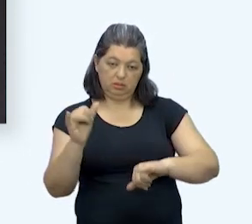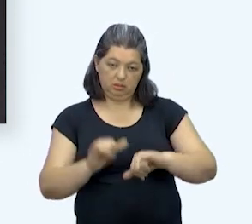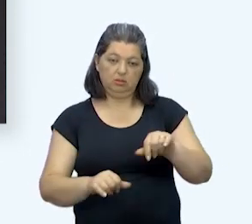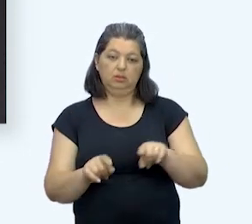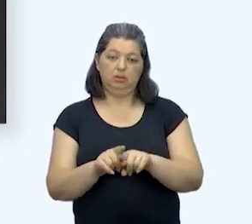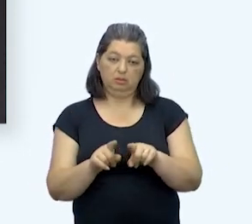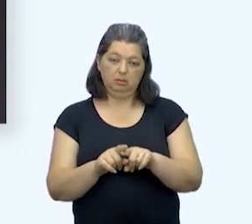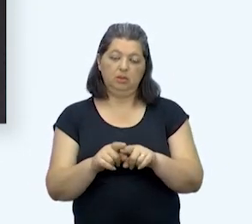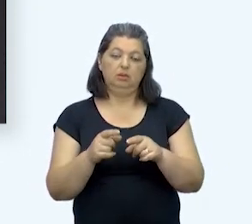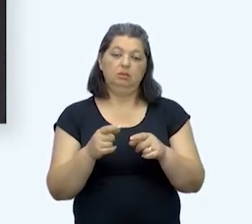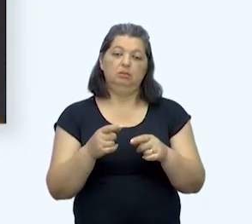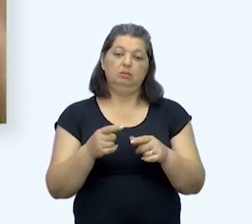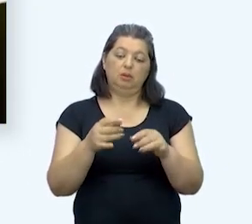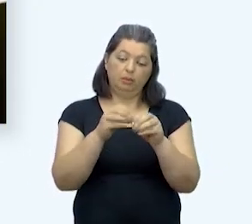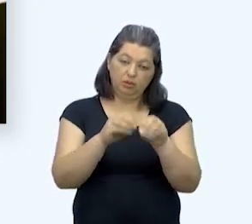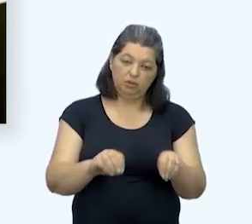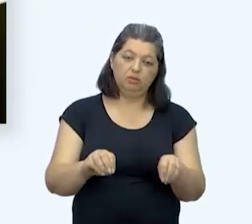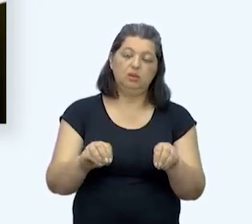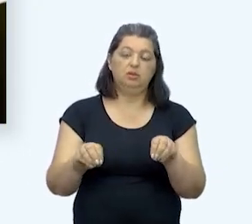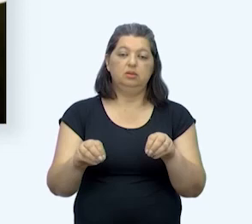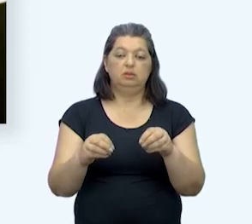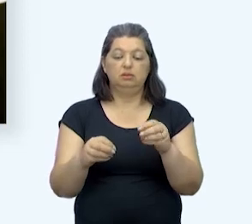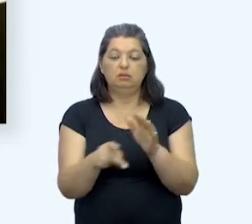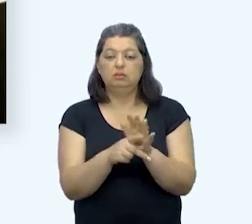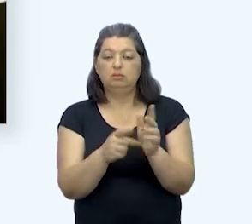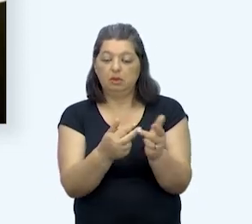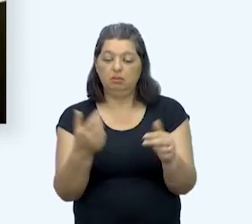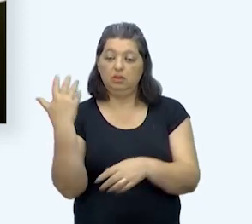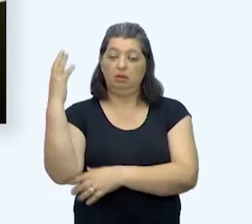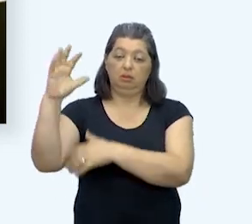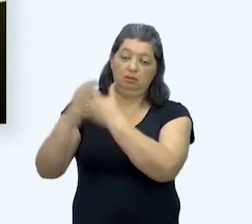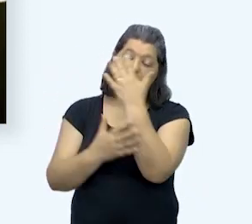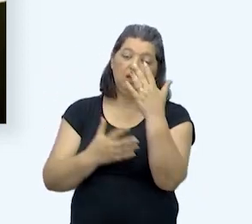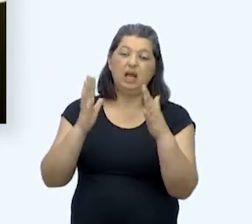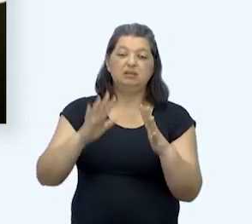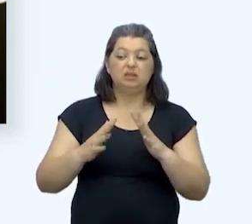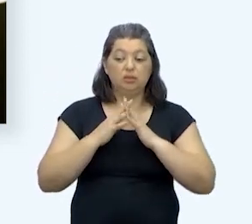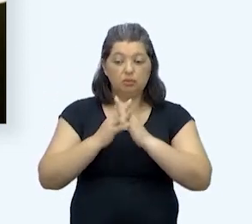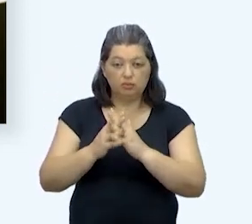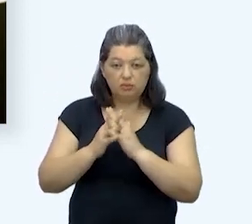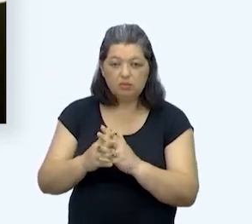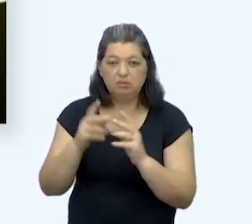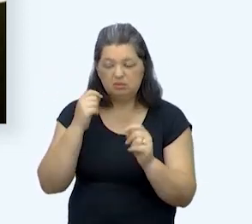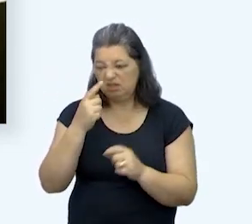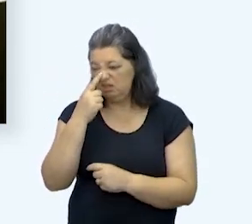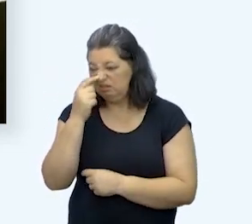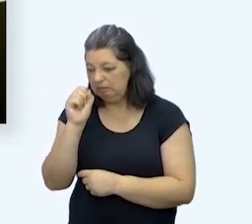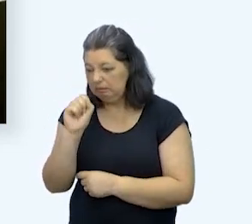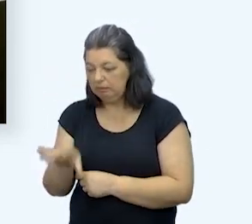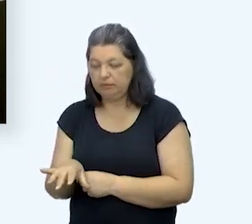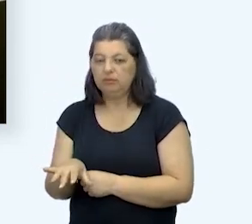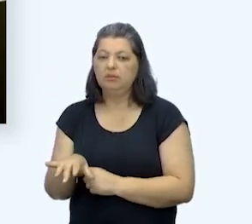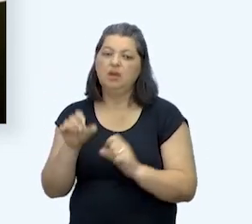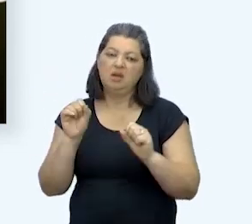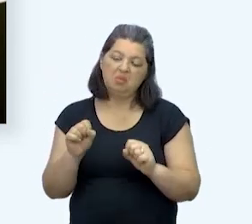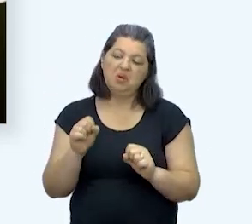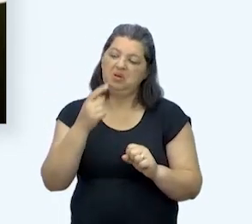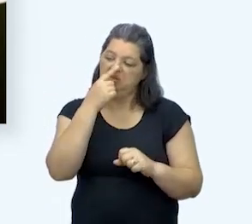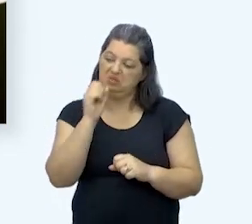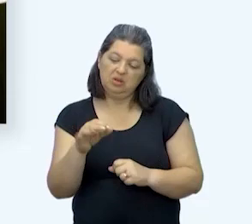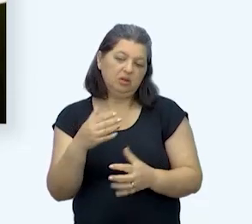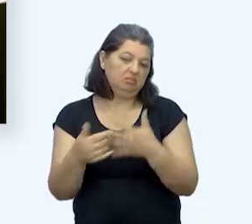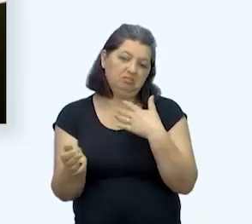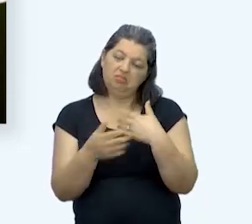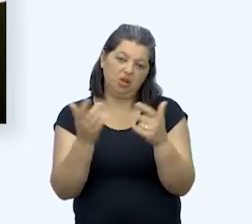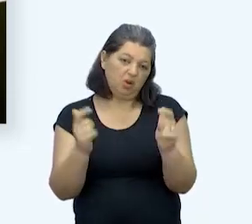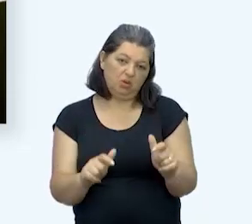recursos naturais e por aí vai. As pessoas confundem o significado de descartável, pensam que é um material que pode ser deixado em qualquer